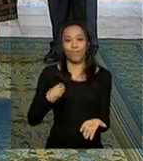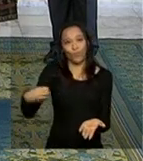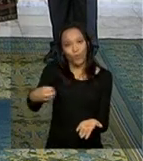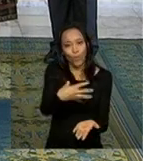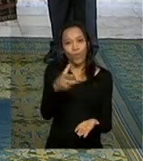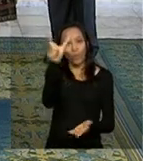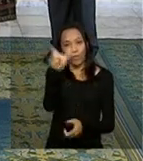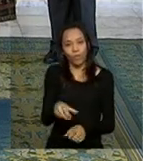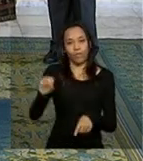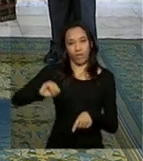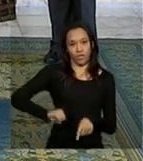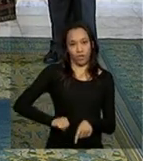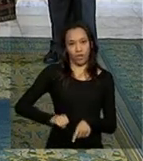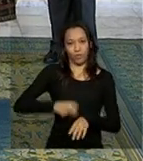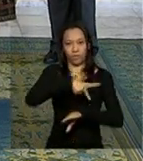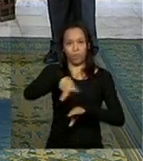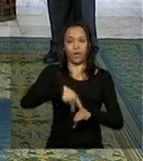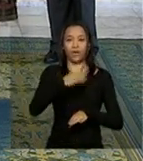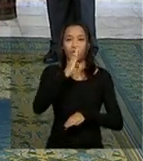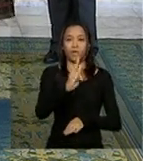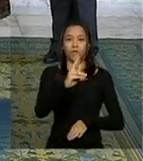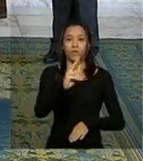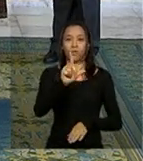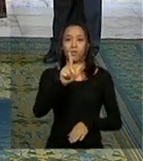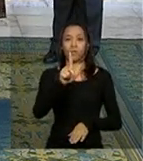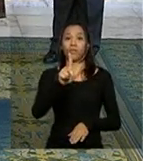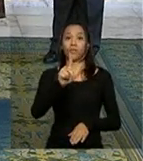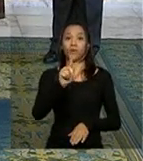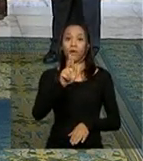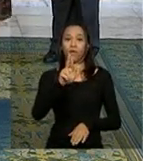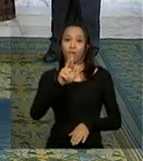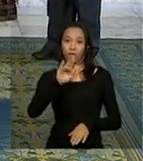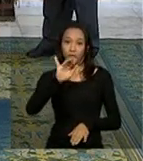novo embaixador da Bulgária.